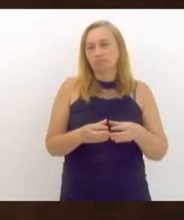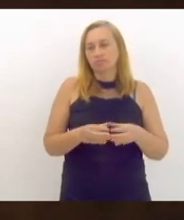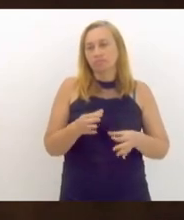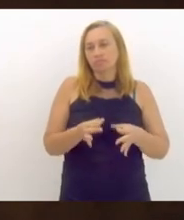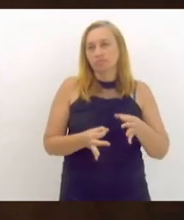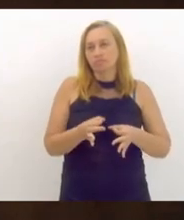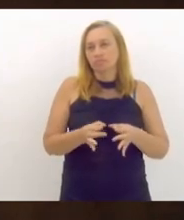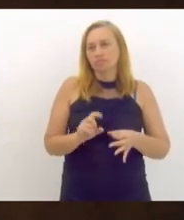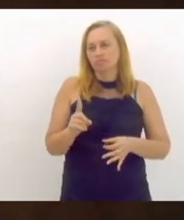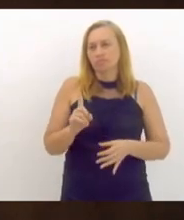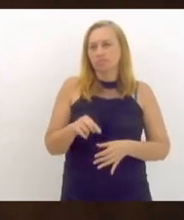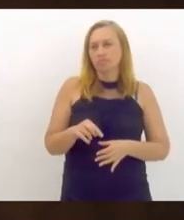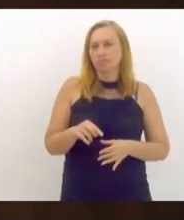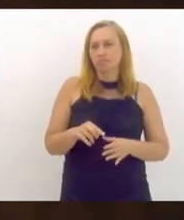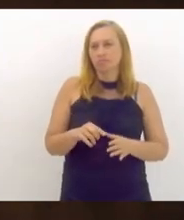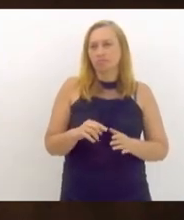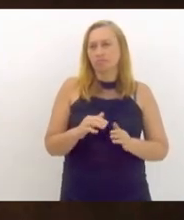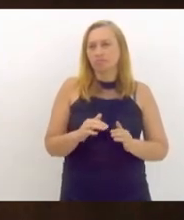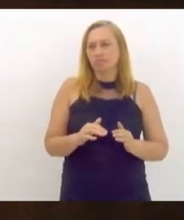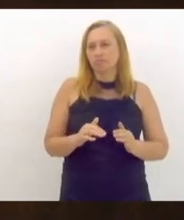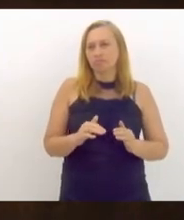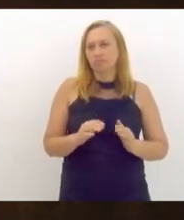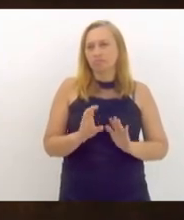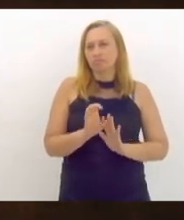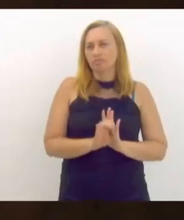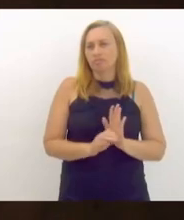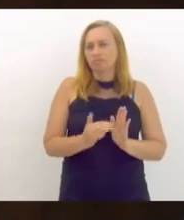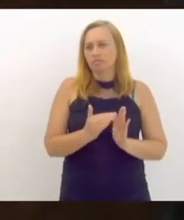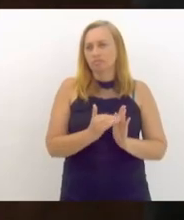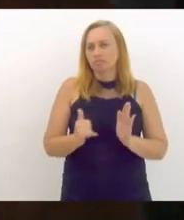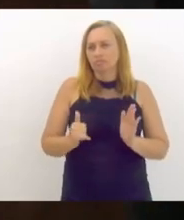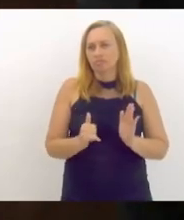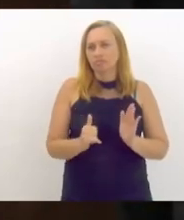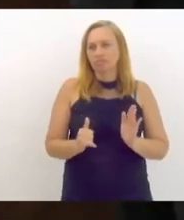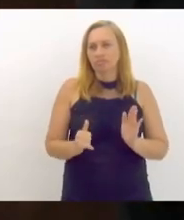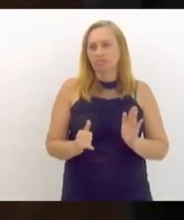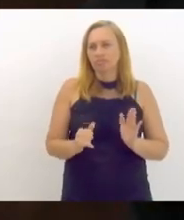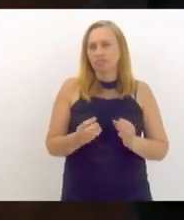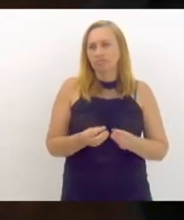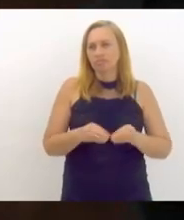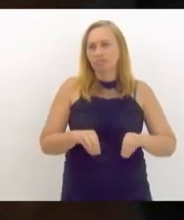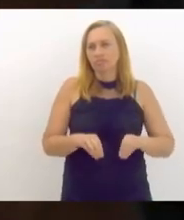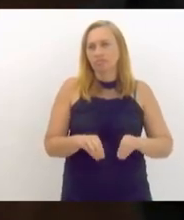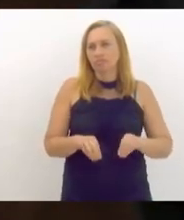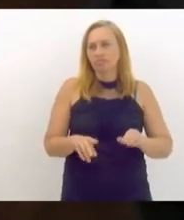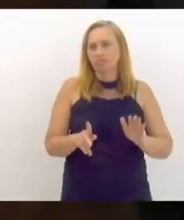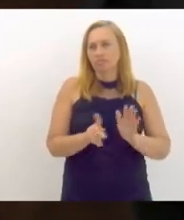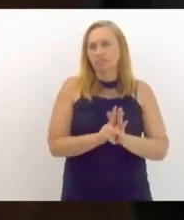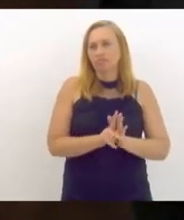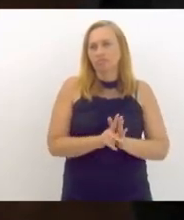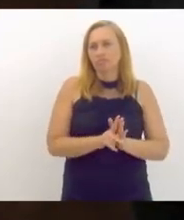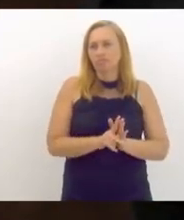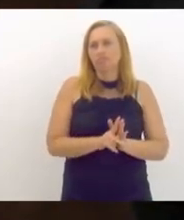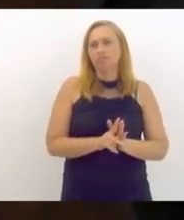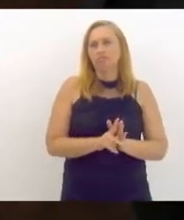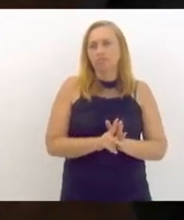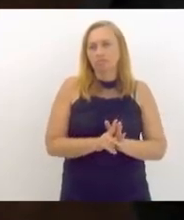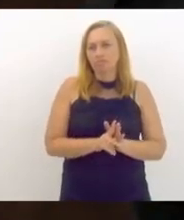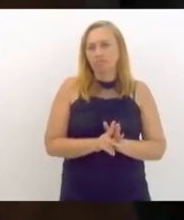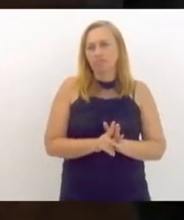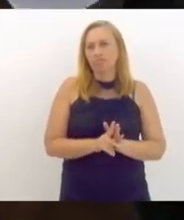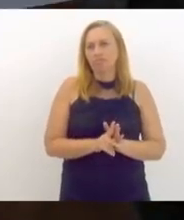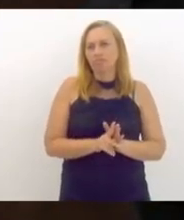Justiça, não é a emenda que suprime, vai matar o projeto. vai matar o